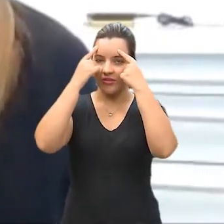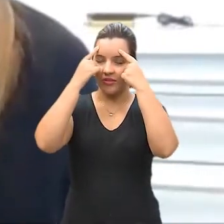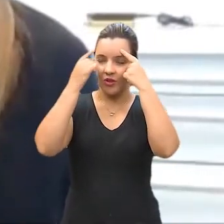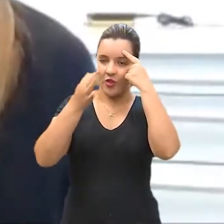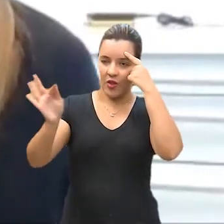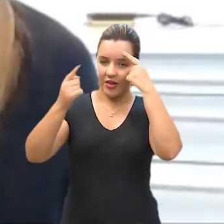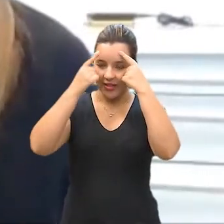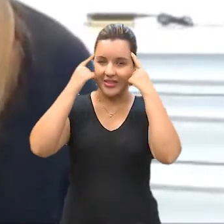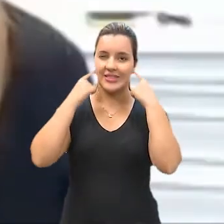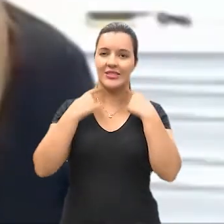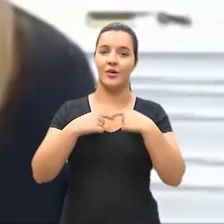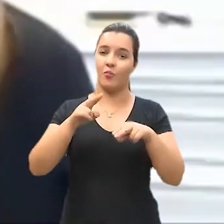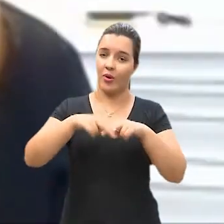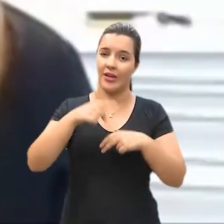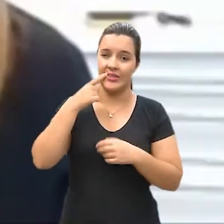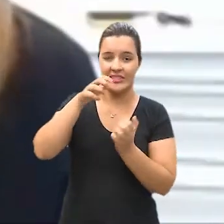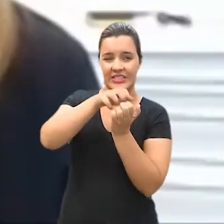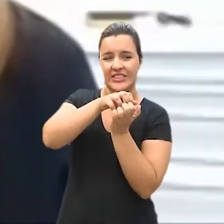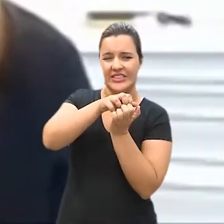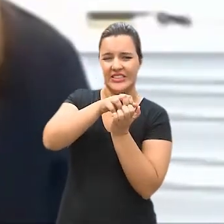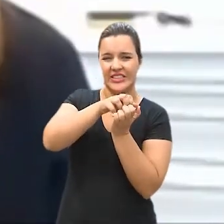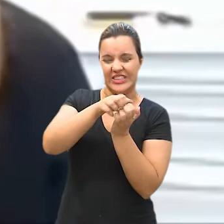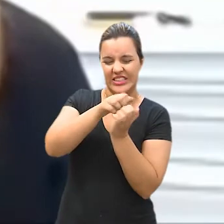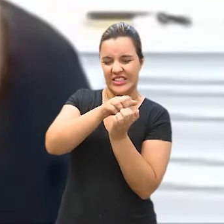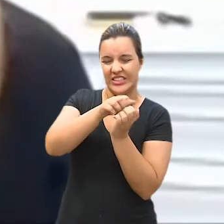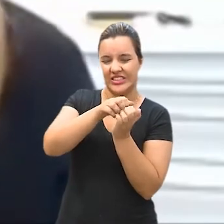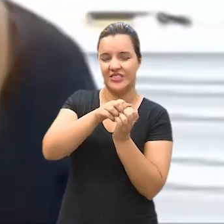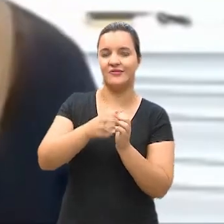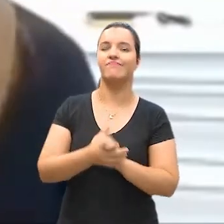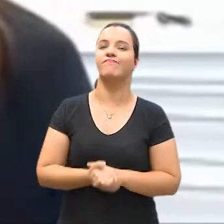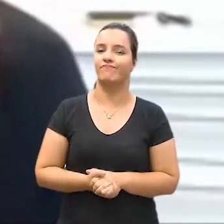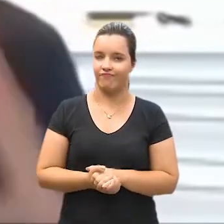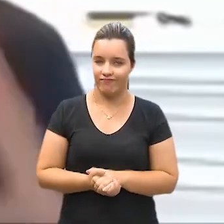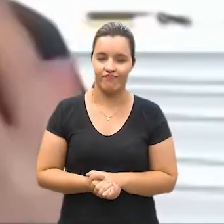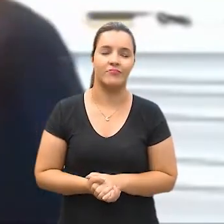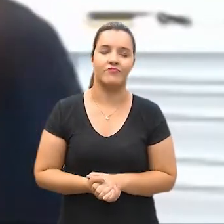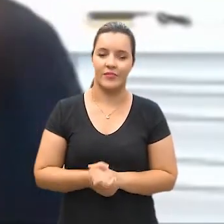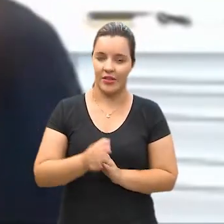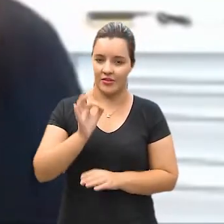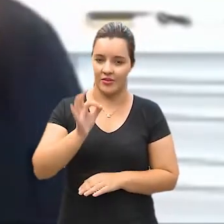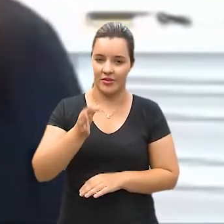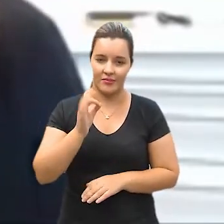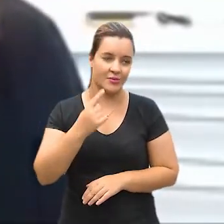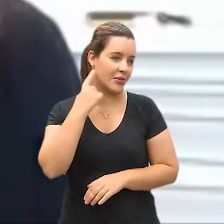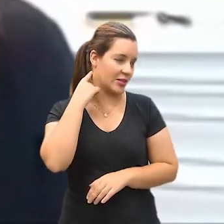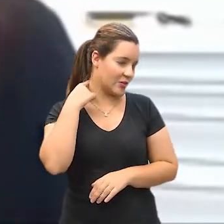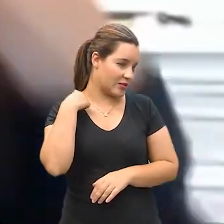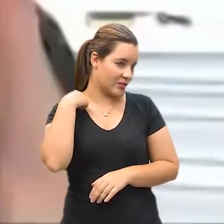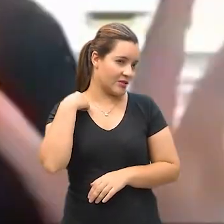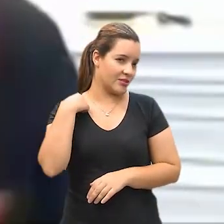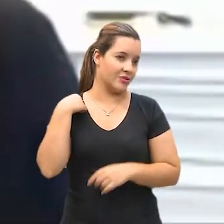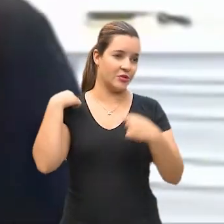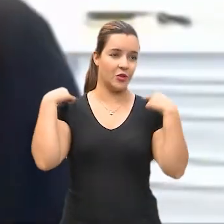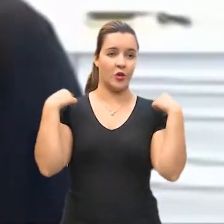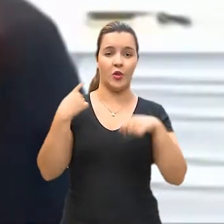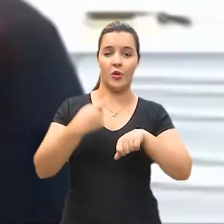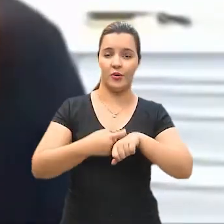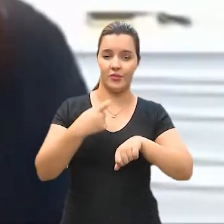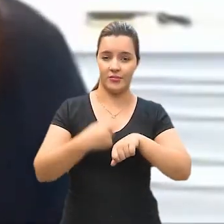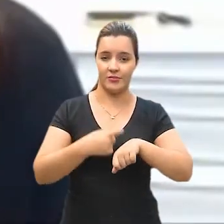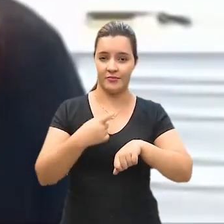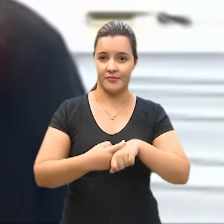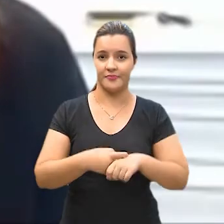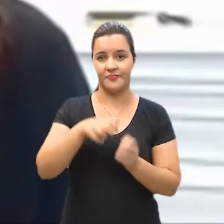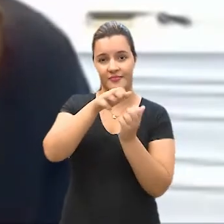os dentes causa realmente dores de cabeça, nuca, face, pescoço. E aí a pessoa ela fica toda tensa já, né? E desconta